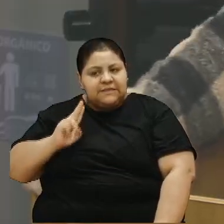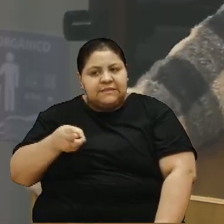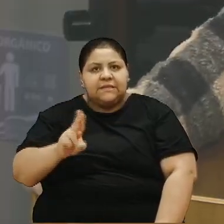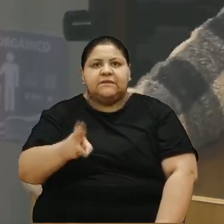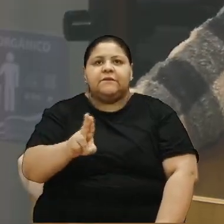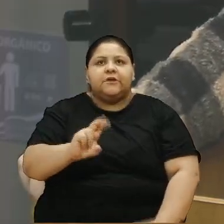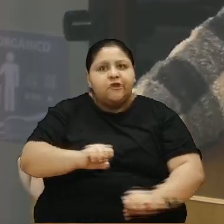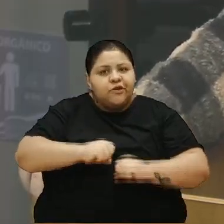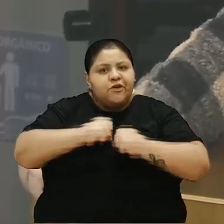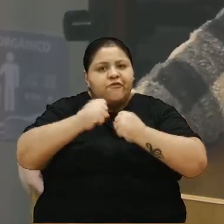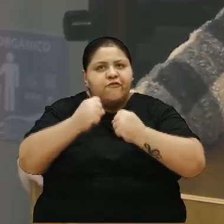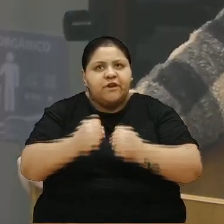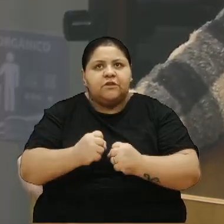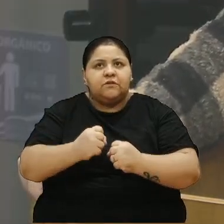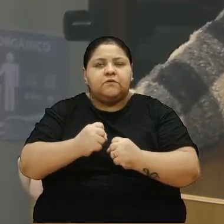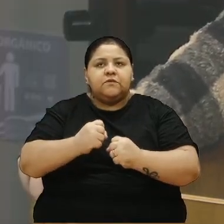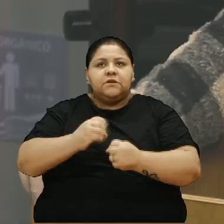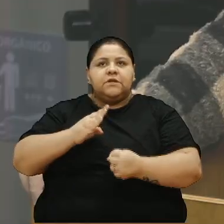Enfrentou a ditadura,